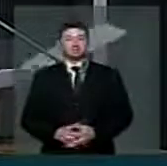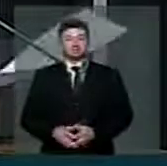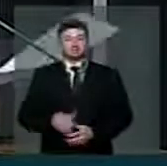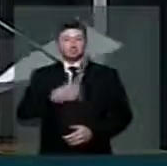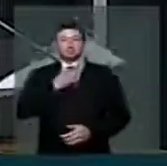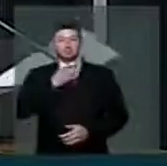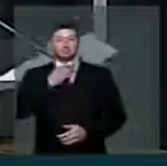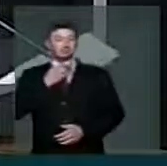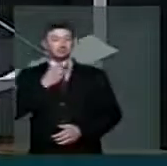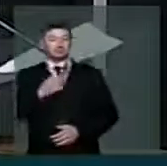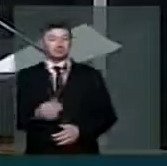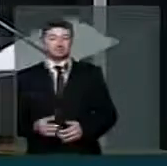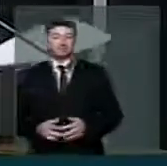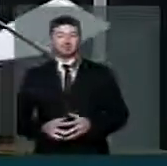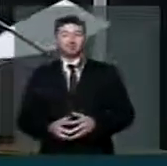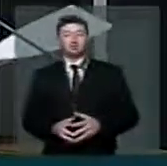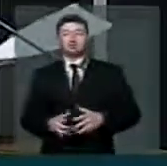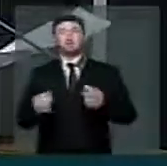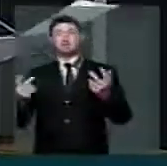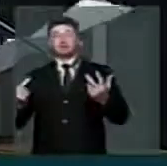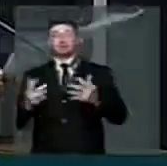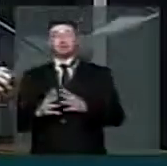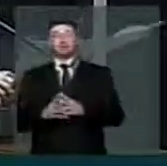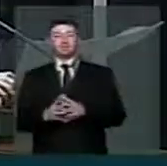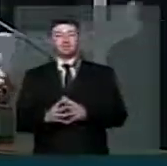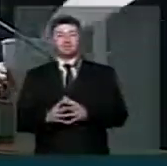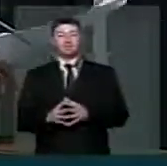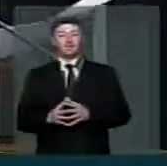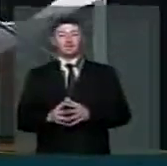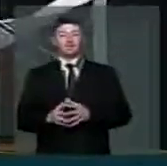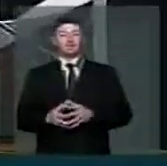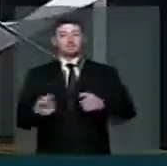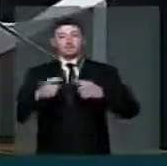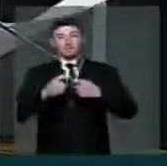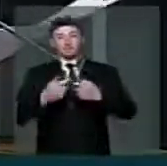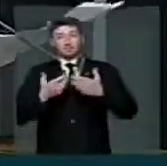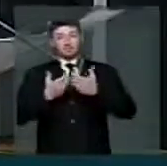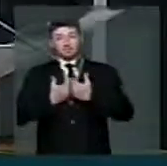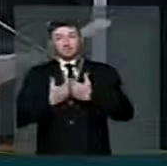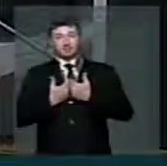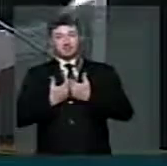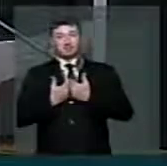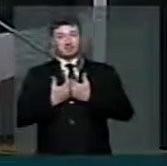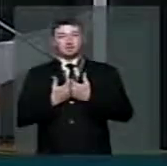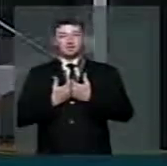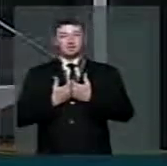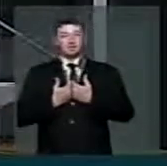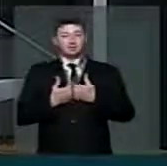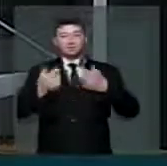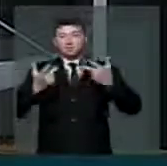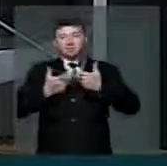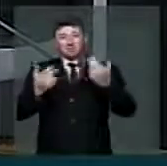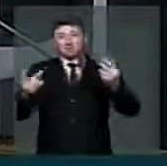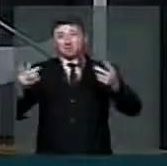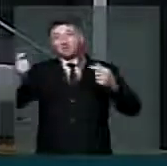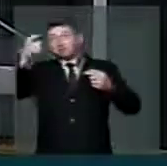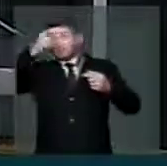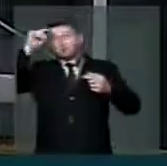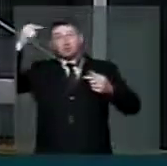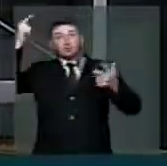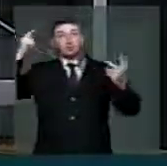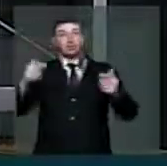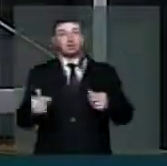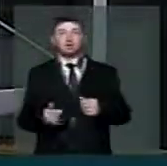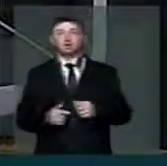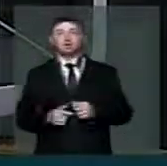que perguntavam: mas por que esses deputados não querem médico para mim? Então, era uma coisa tão